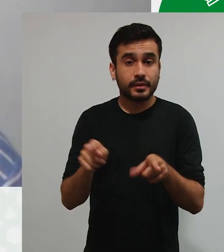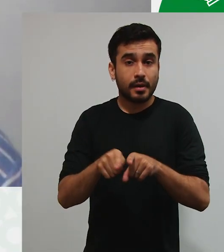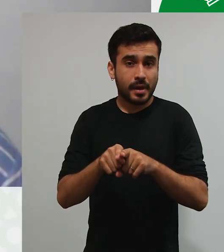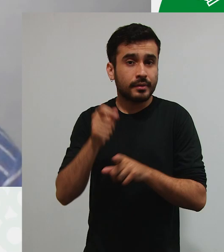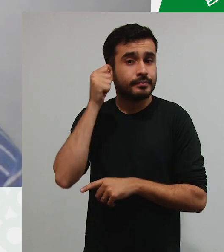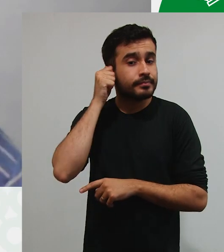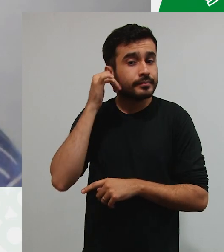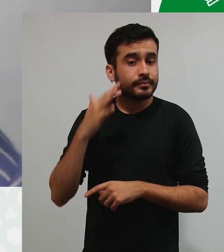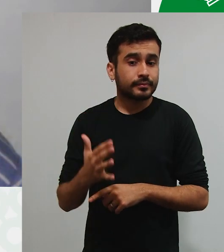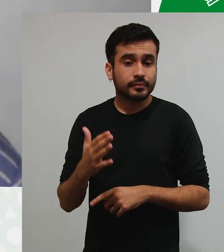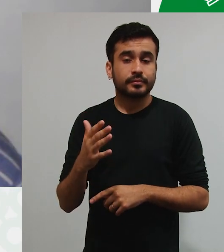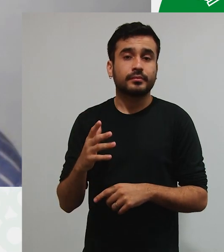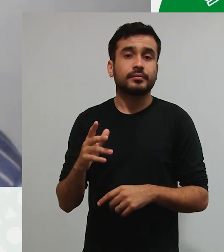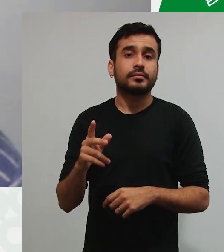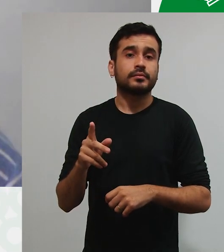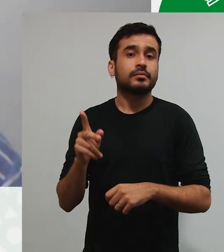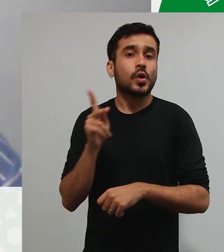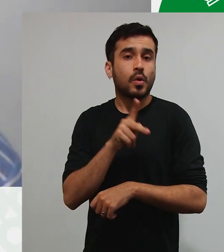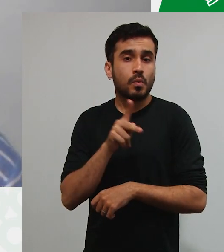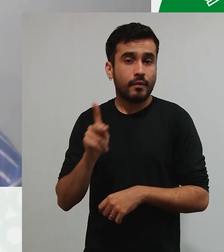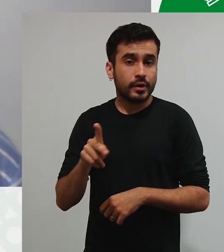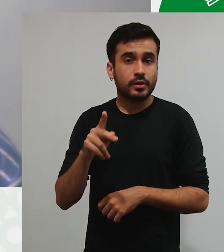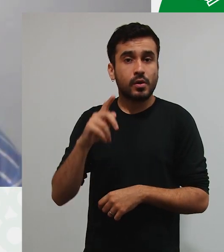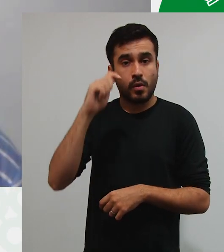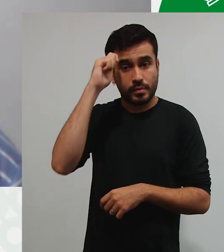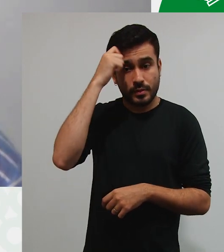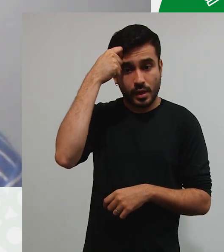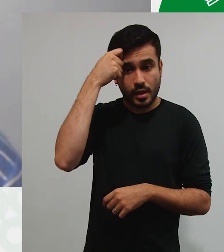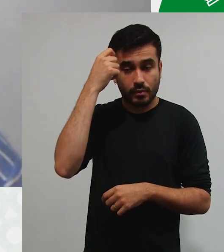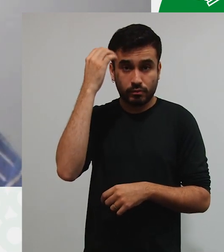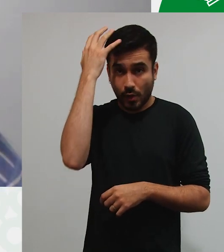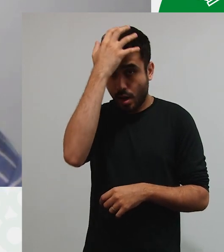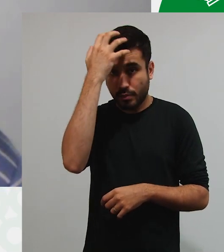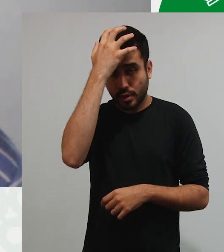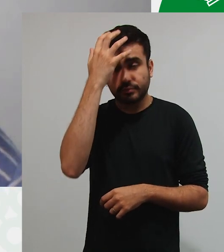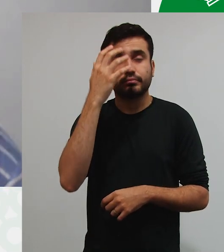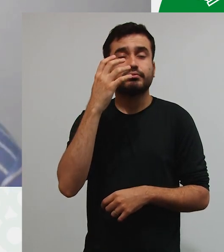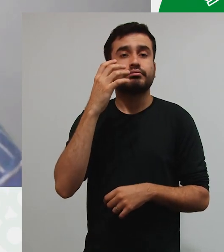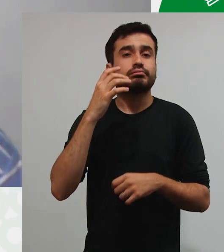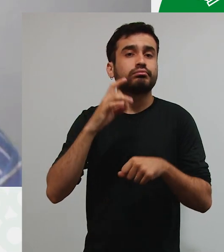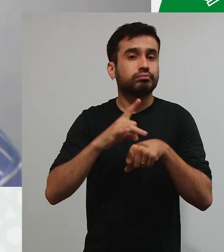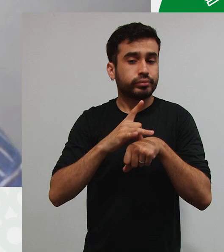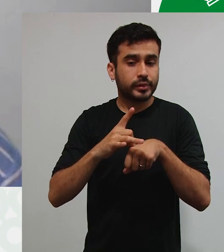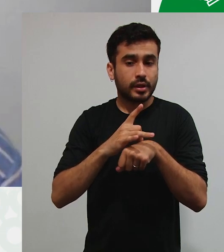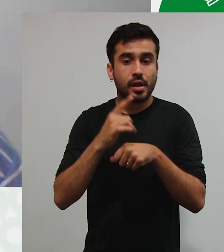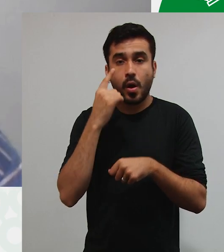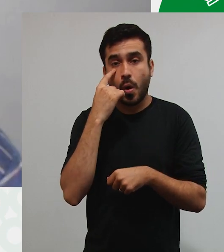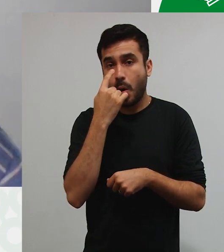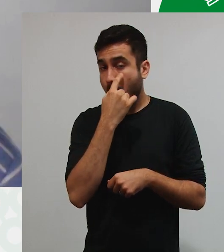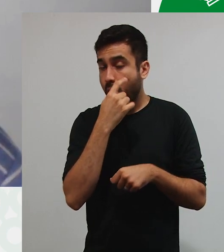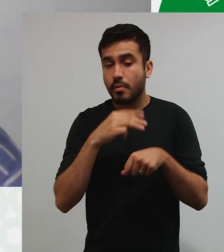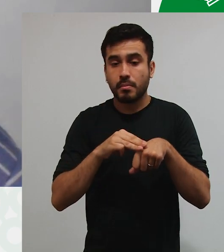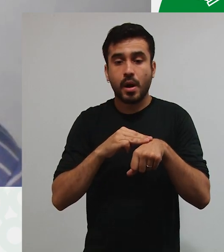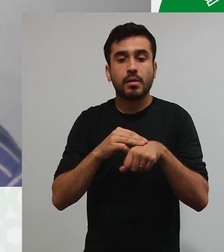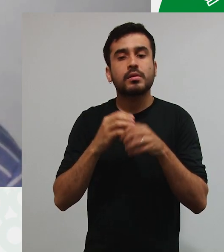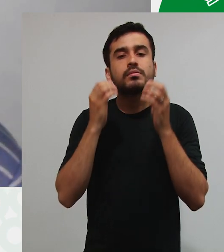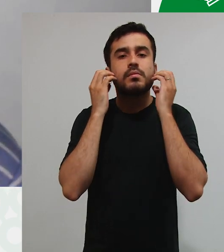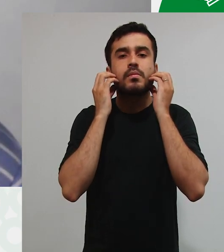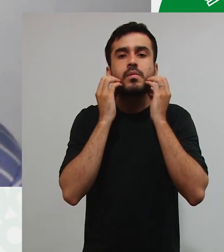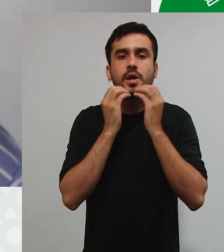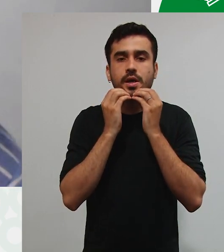Anabela. Vou iniciar fazendo a minha audiodescrição. Eu sou um professor negro, cabelos pretos,